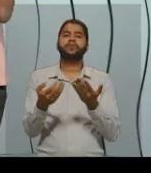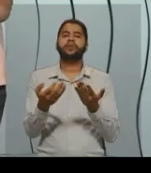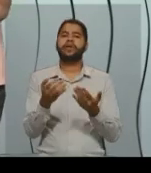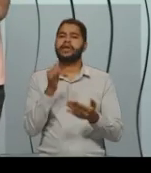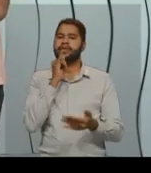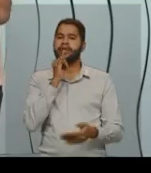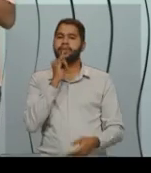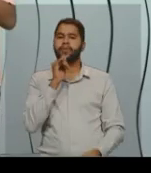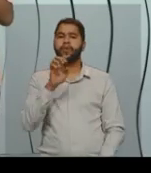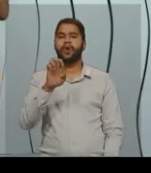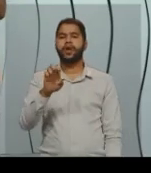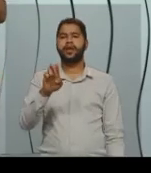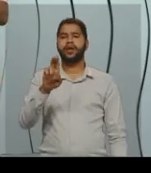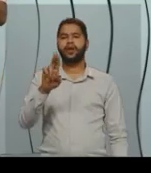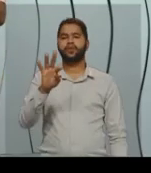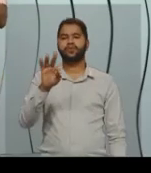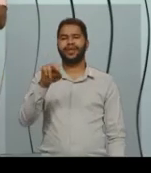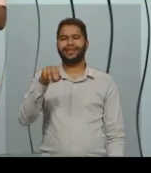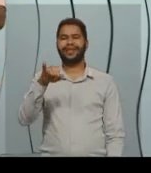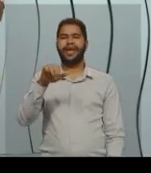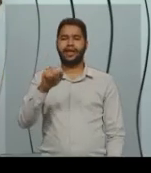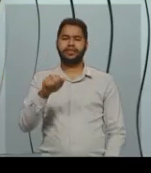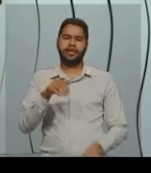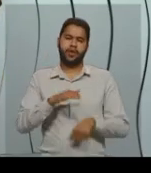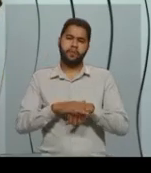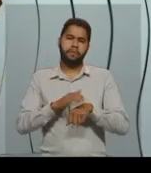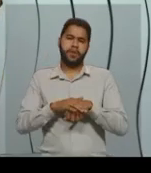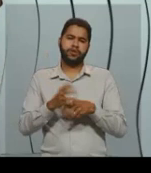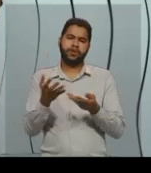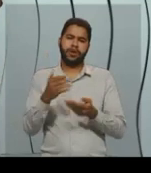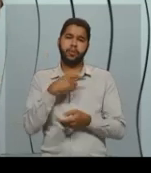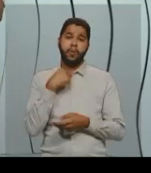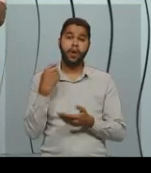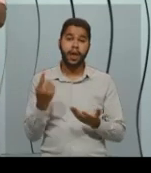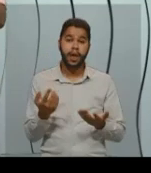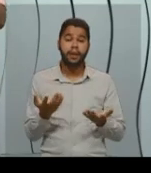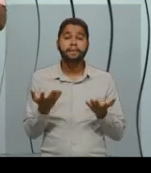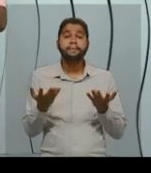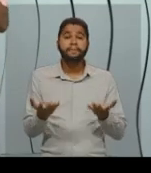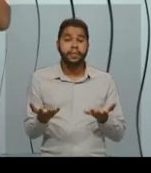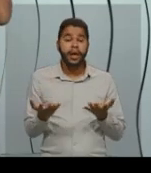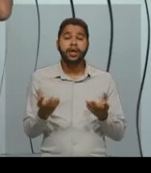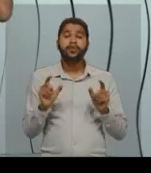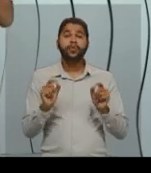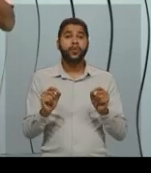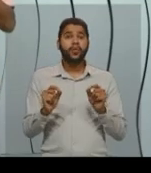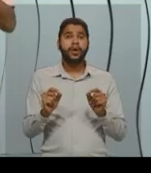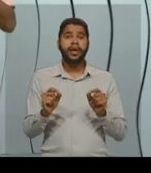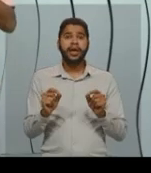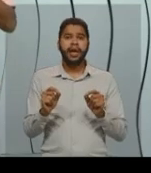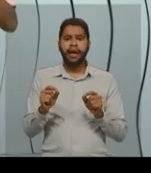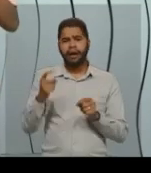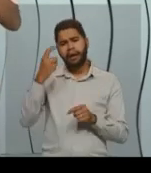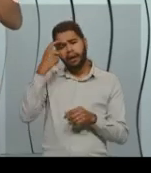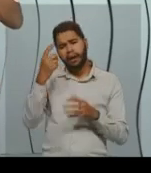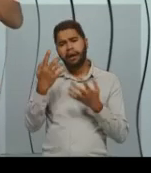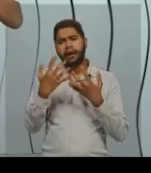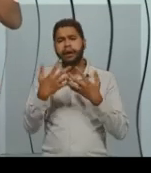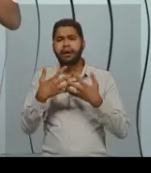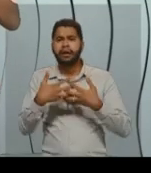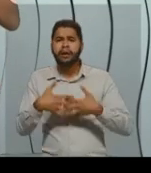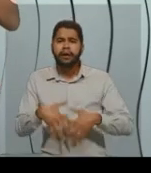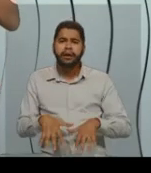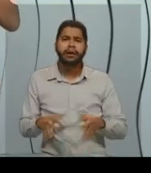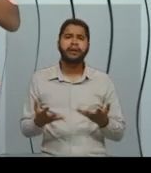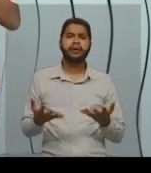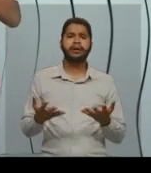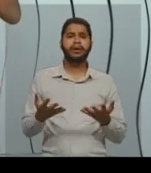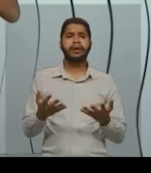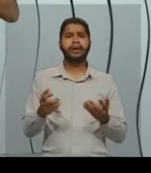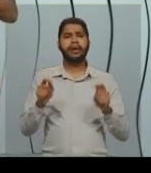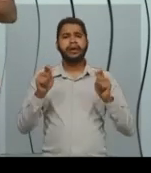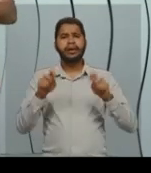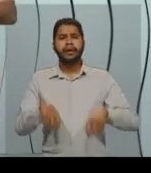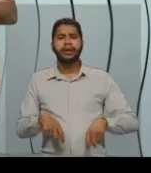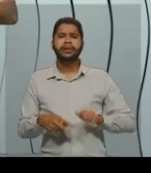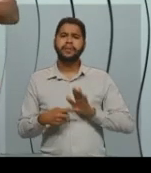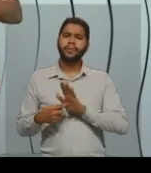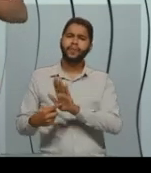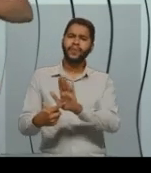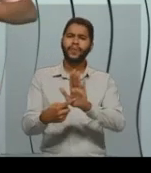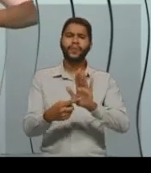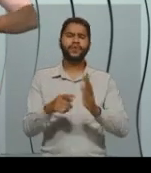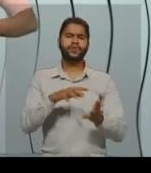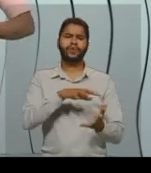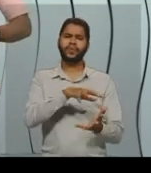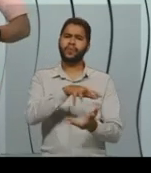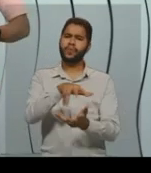exemplo. Ou seja, é muito difícil falar o que é essencial no humano, né? Mas parece que a racionalidade, a capacidade de simbolizar o